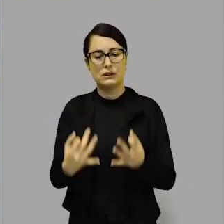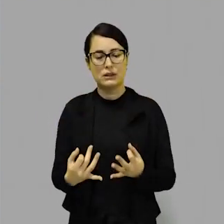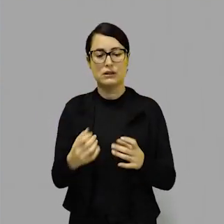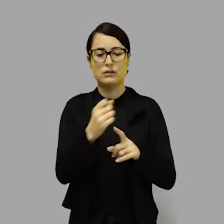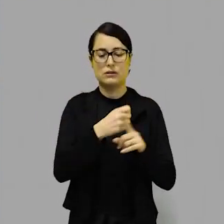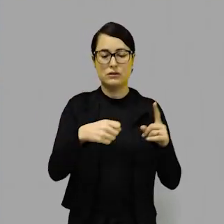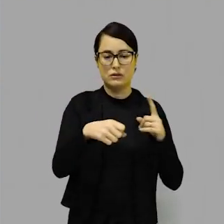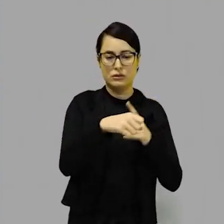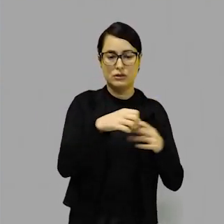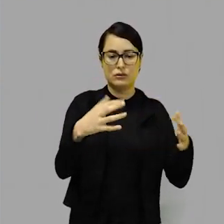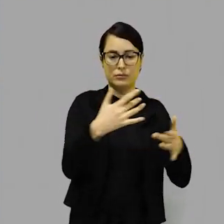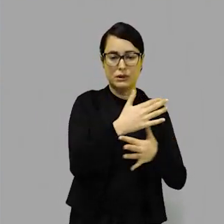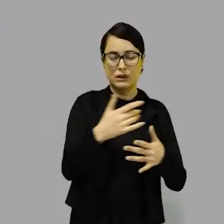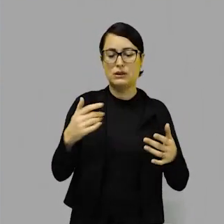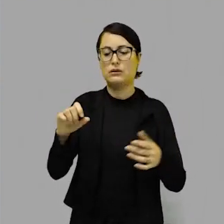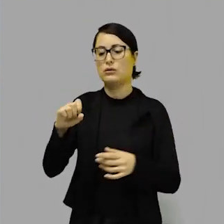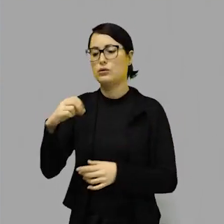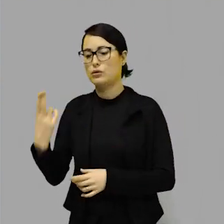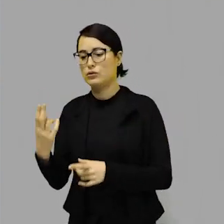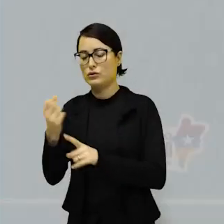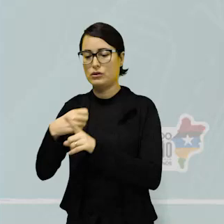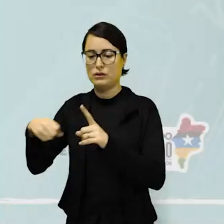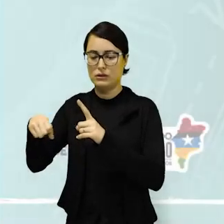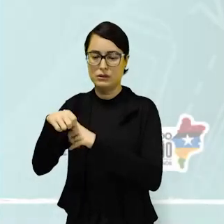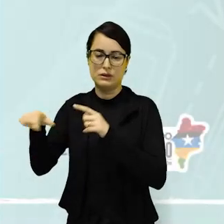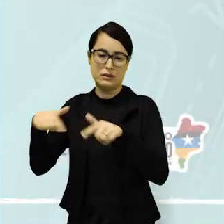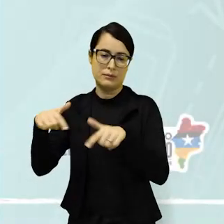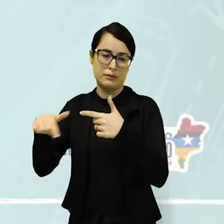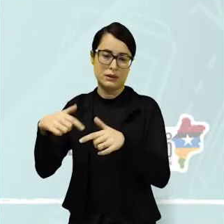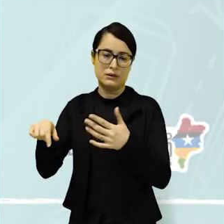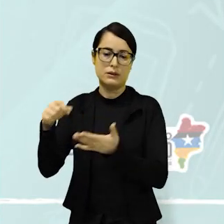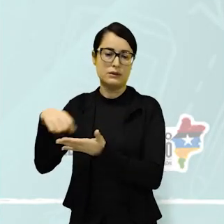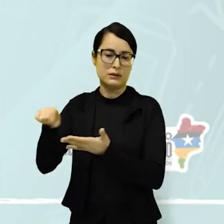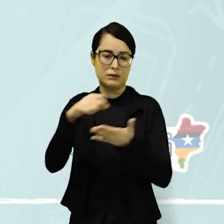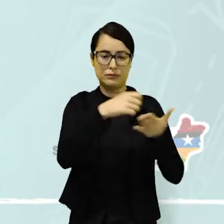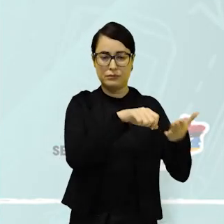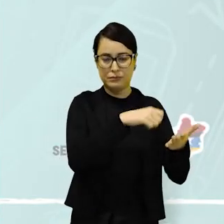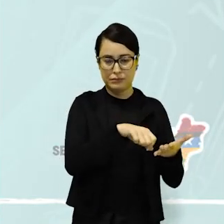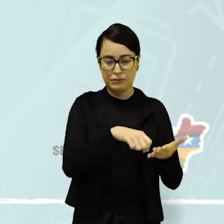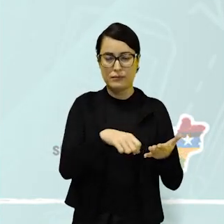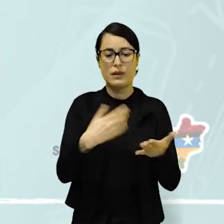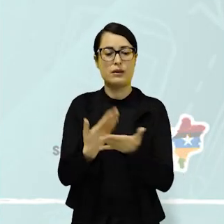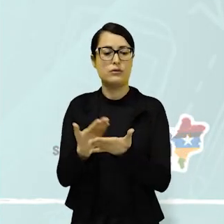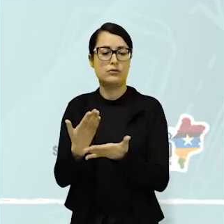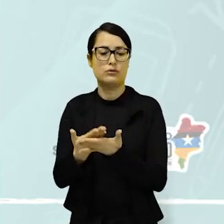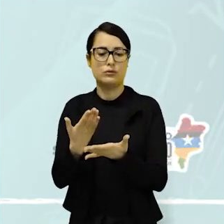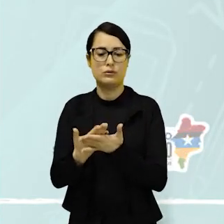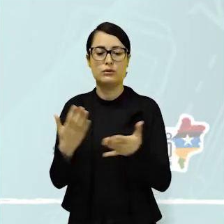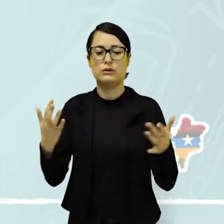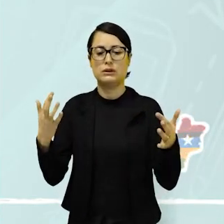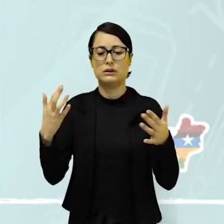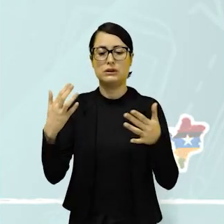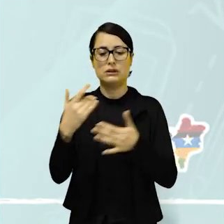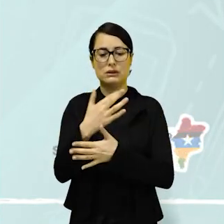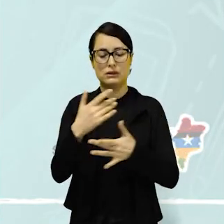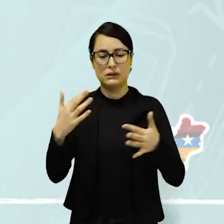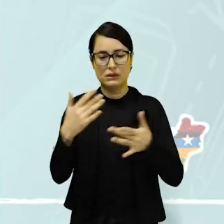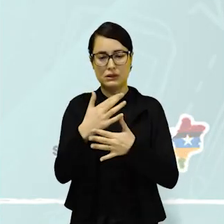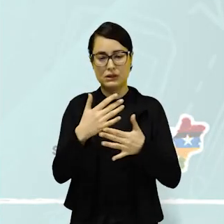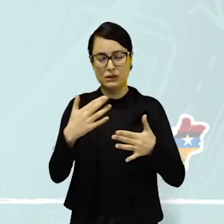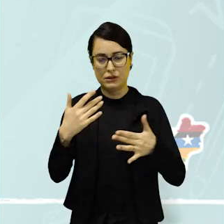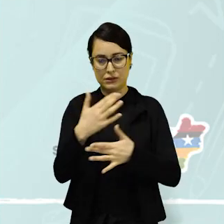sociologia do trabalho, certo? E aí ele percebe o quê? Que através do estudo das cidades, principalmente da área